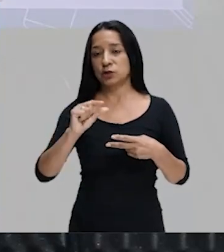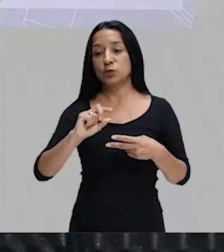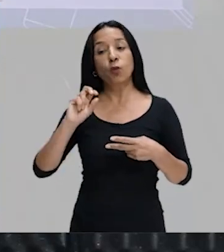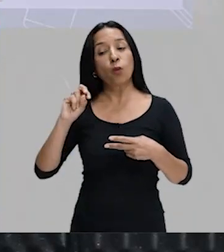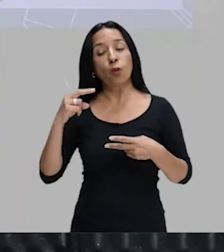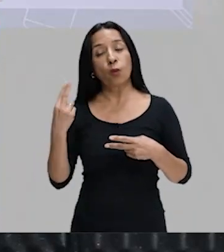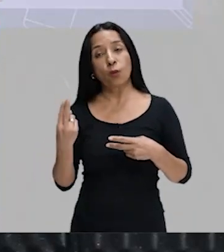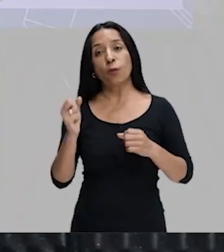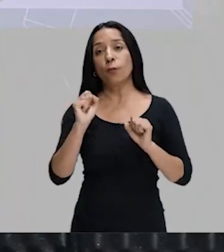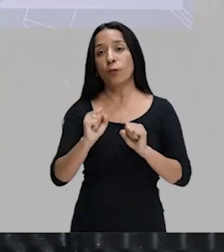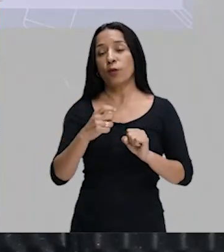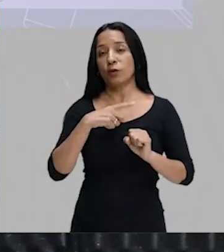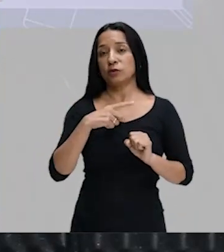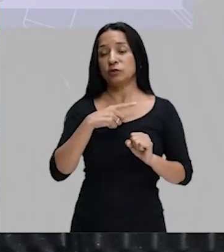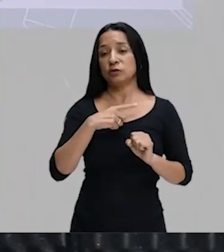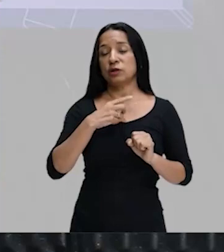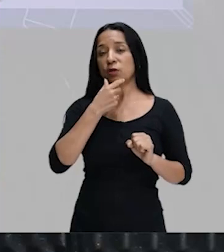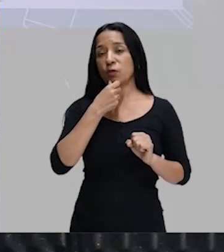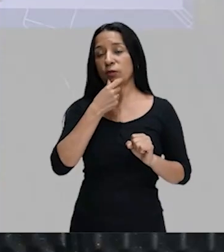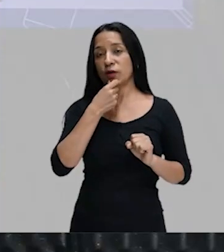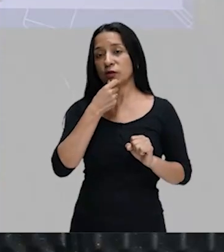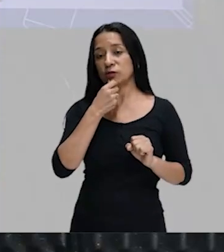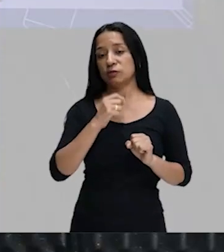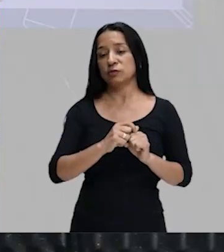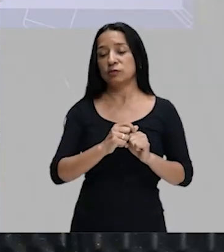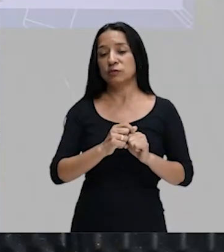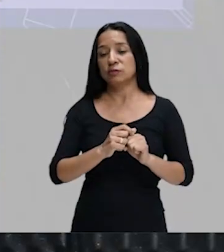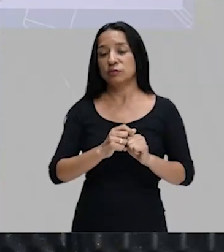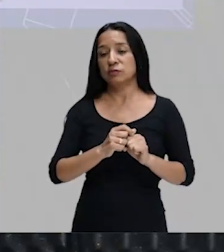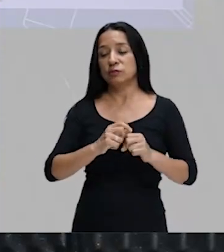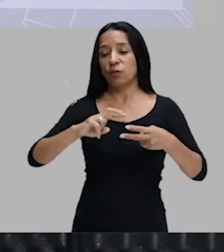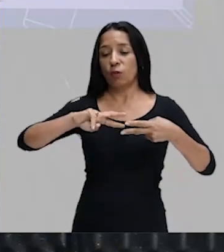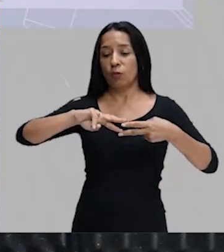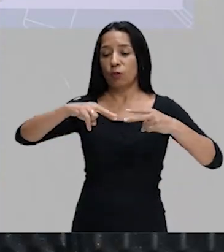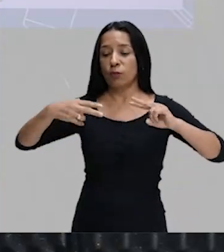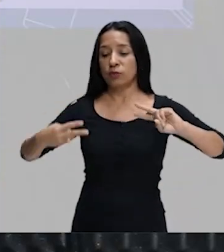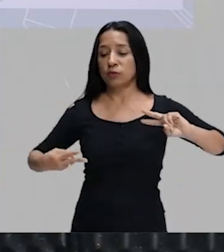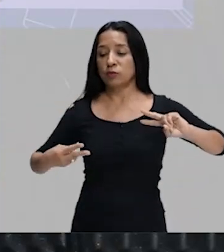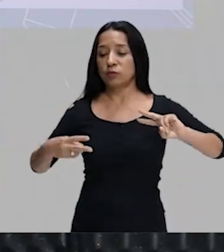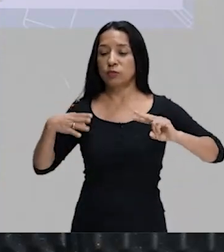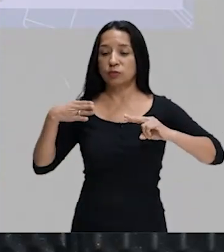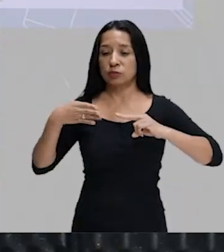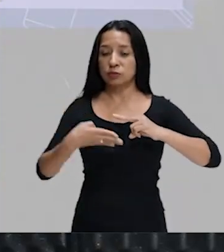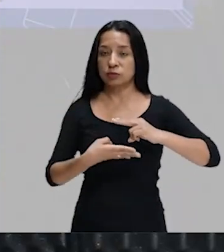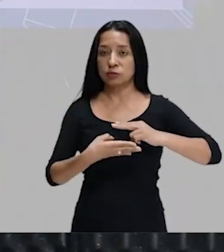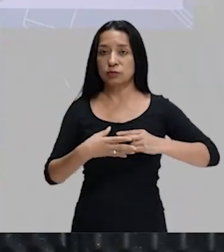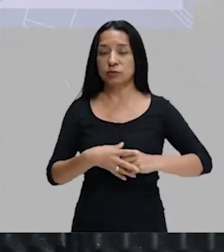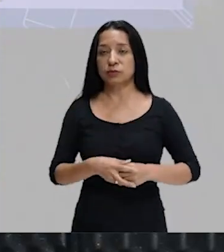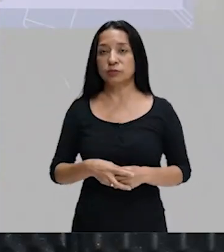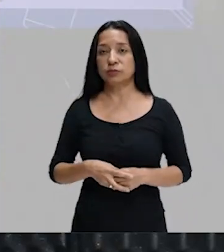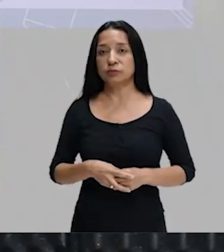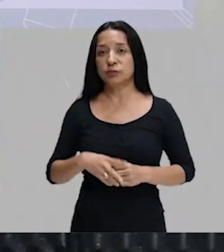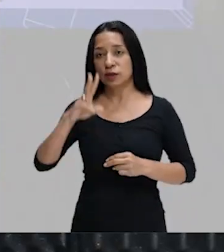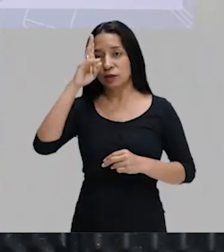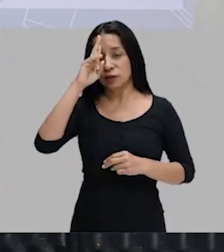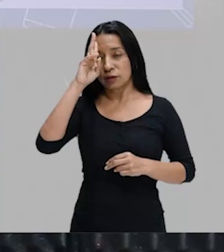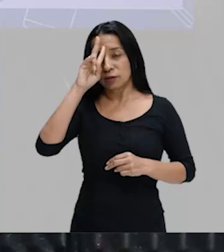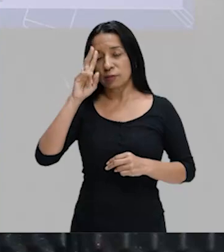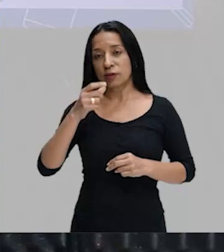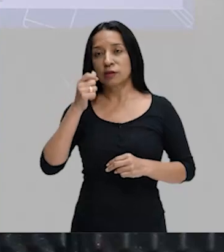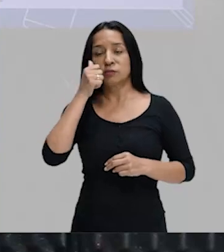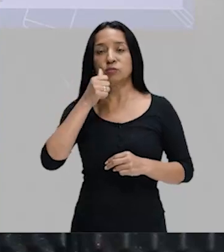eu posso ter o macho que pode ser homozigoto recessivo, tá? Vamos lembrar que